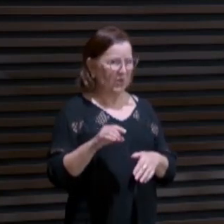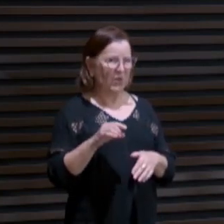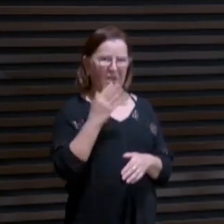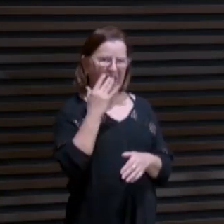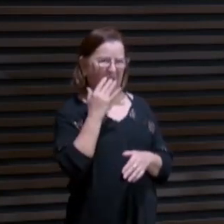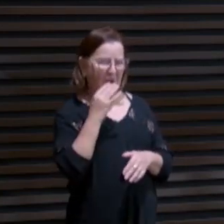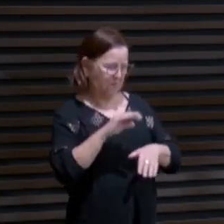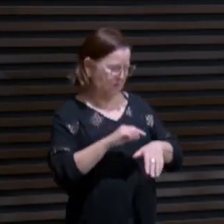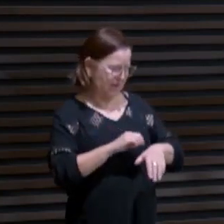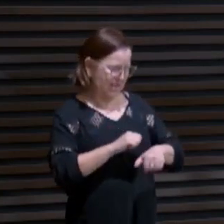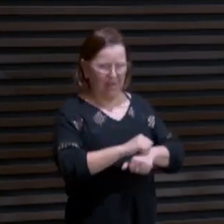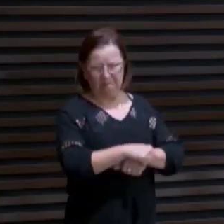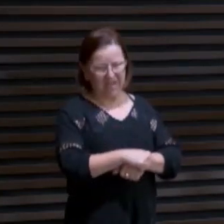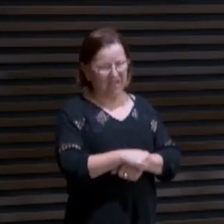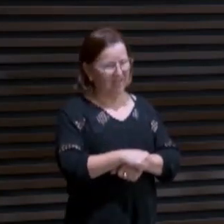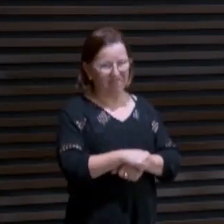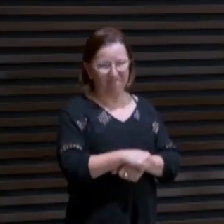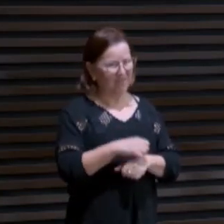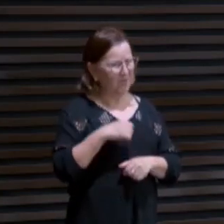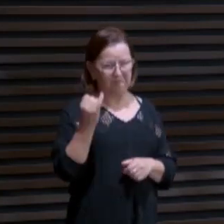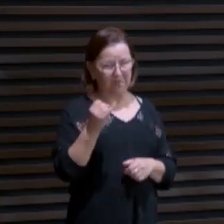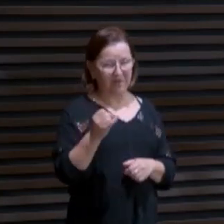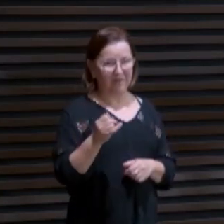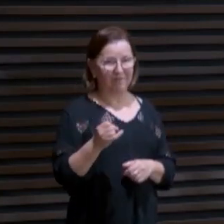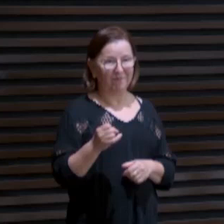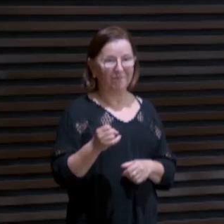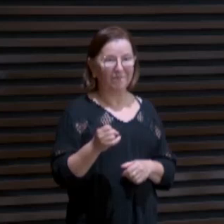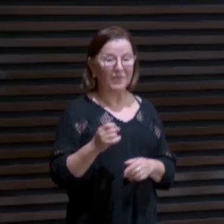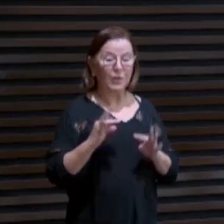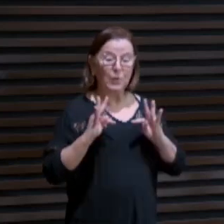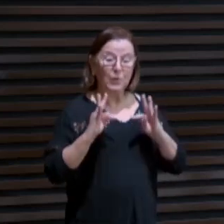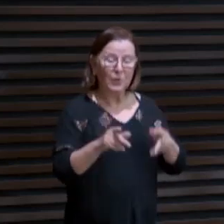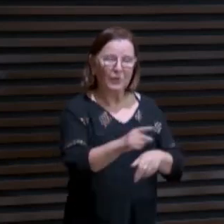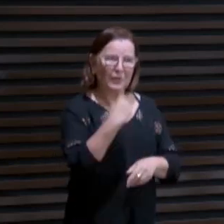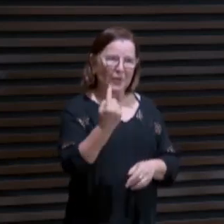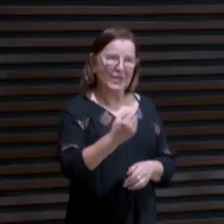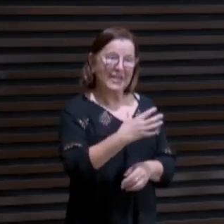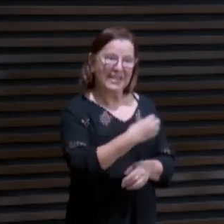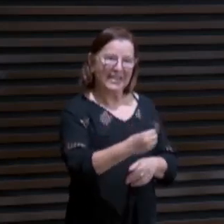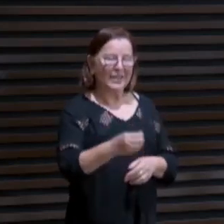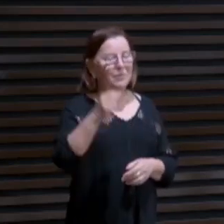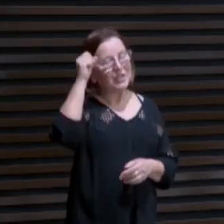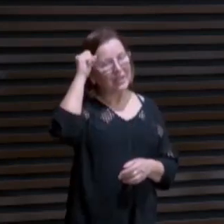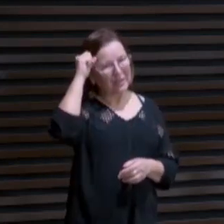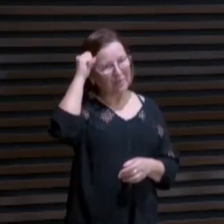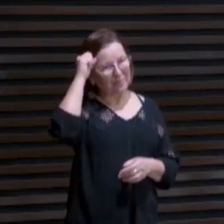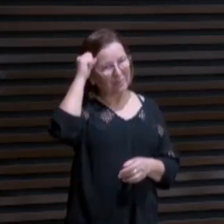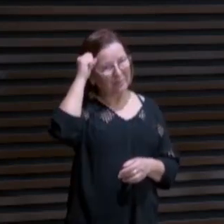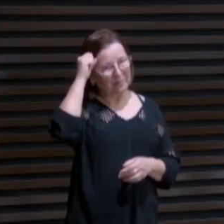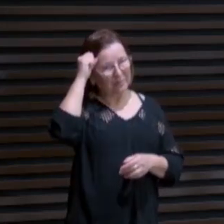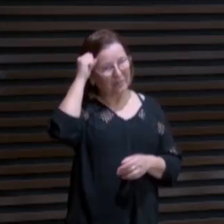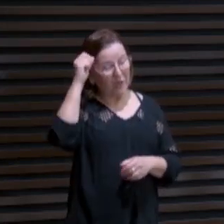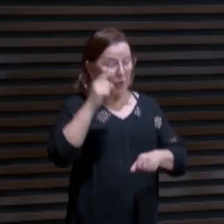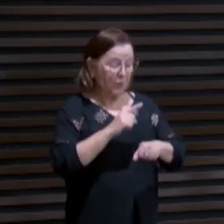Nós todos descendemos de um E quando Adão pecou,